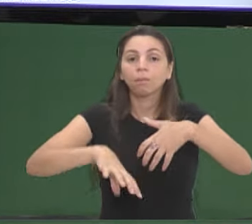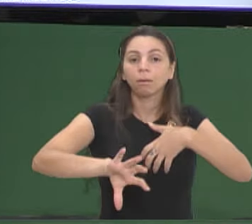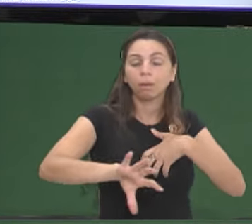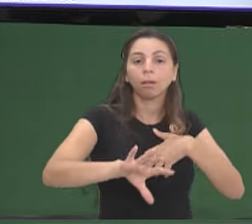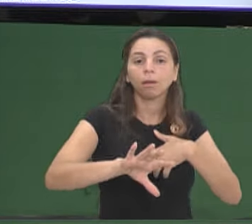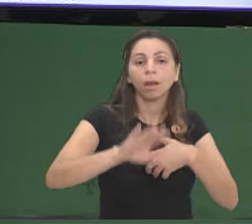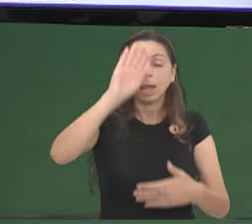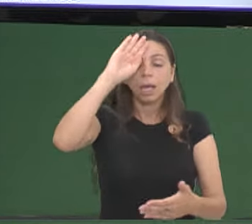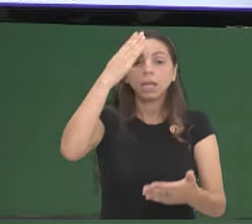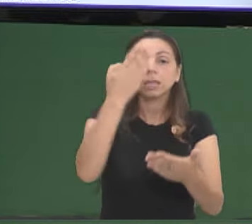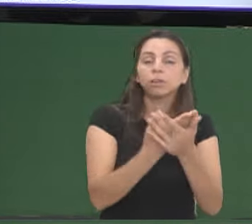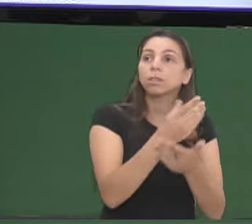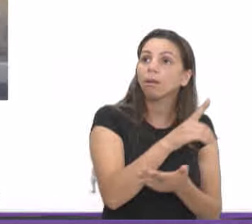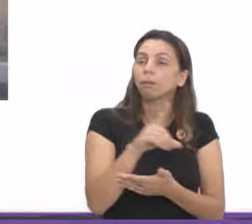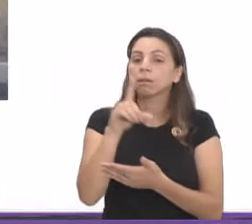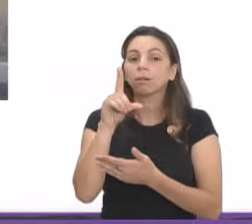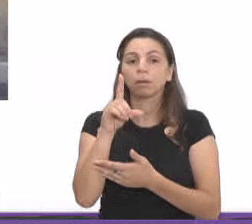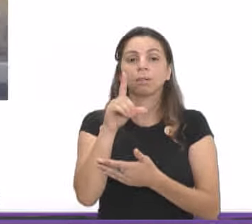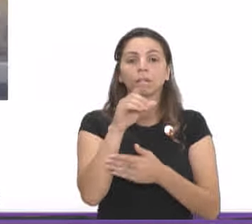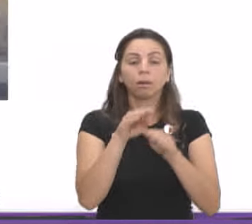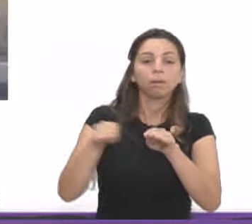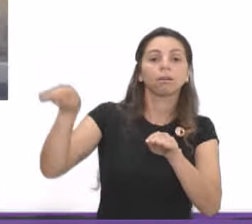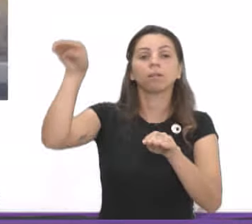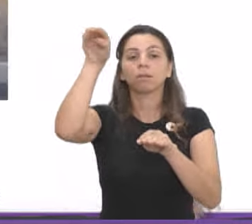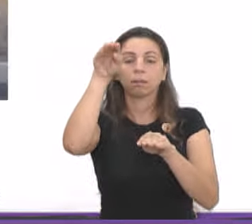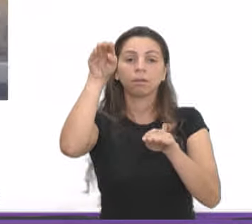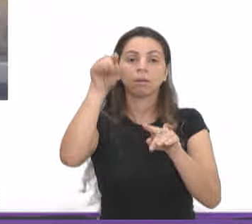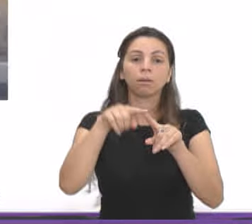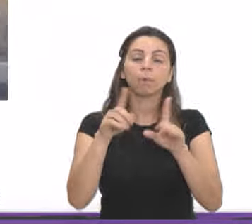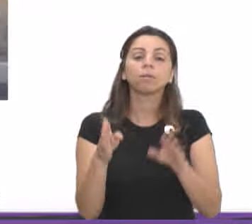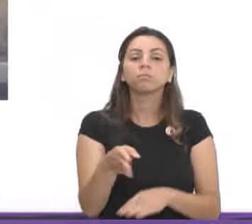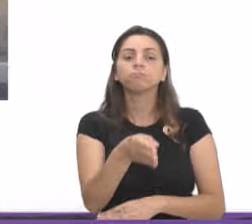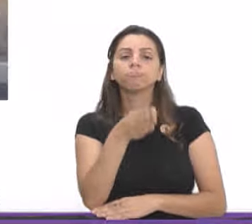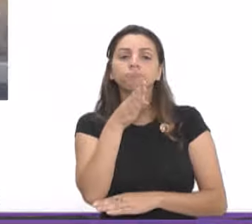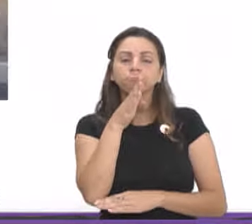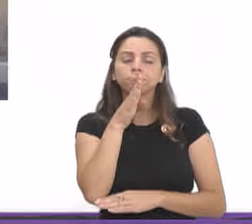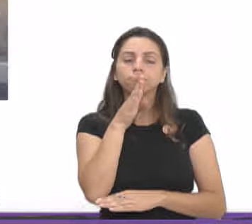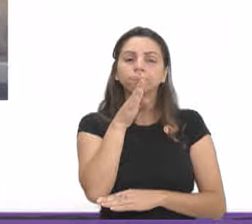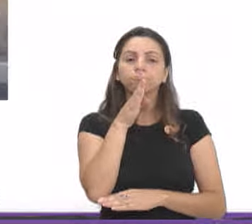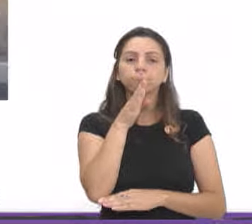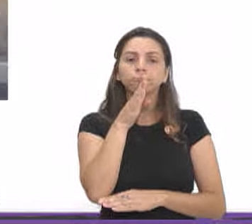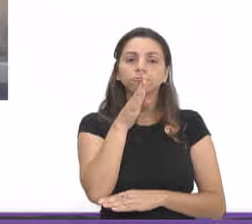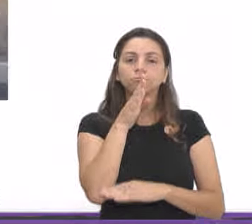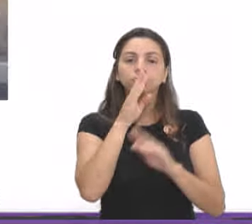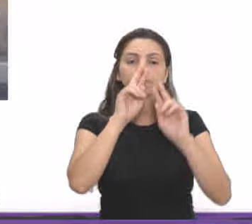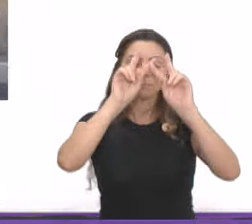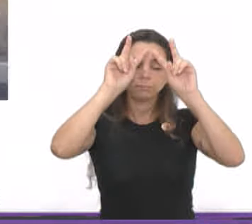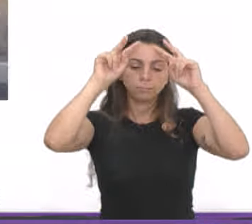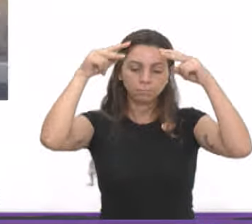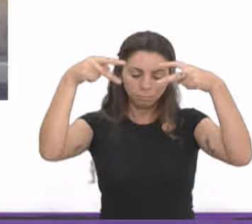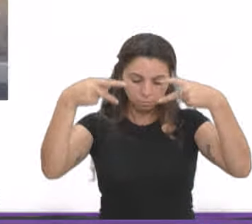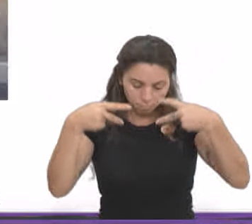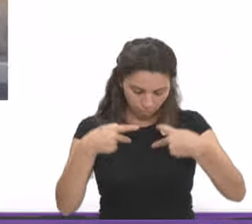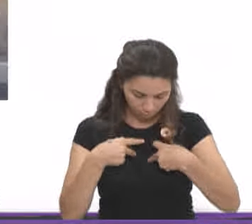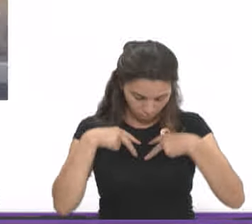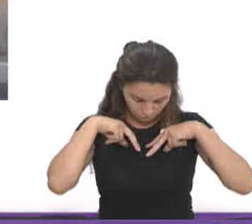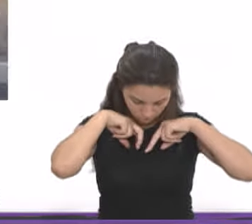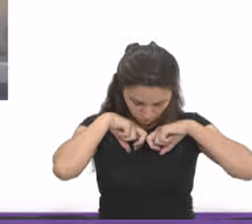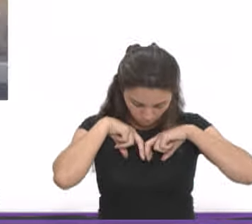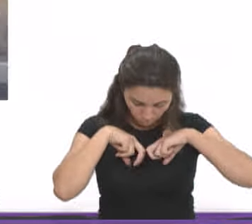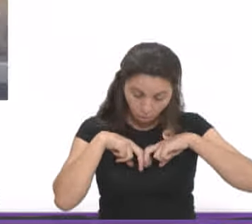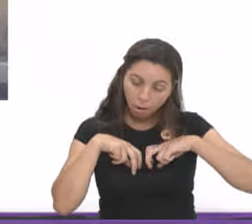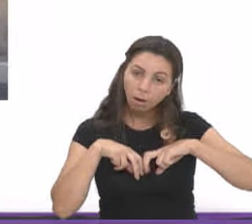alguma coisa, mas é no silêncio que a gente consegue interiorizar. E para eu me conhecer melhor, eu preciso